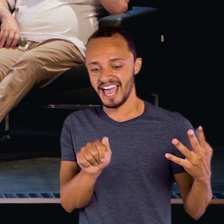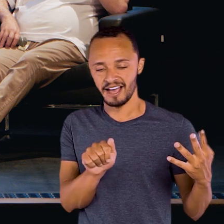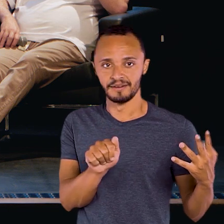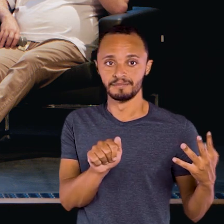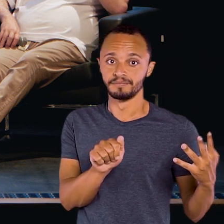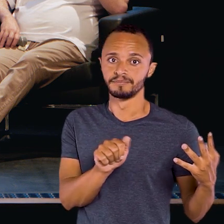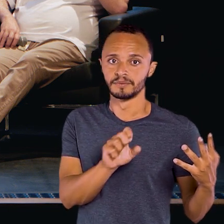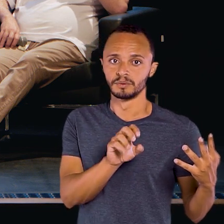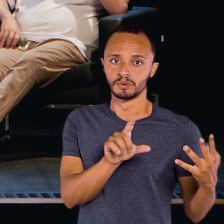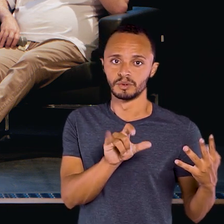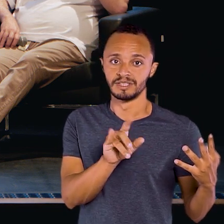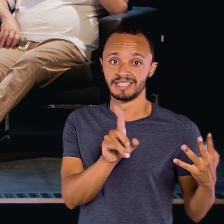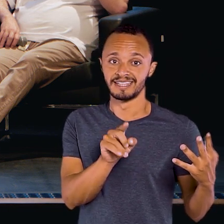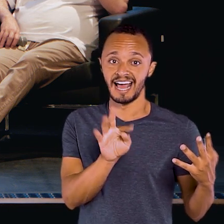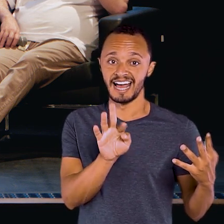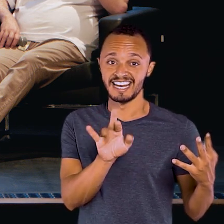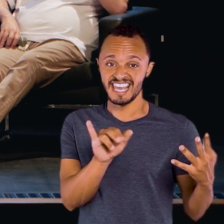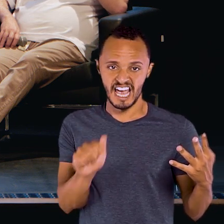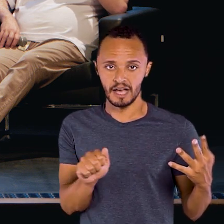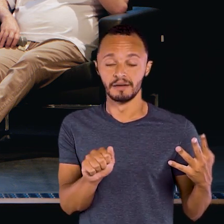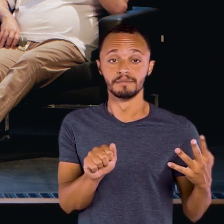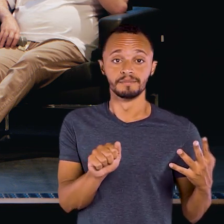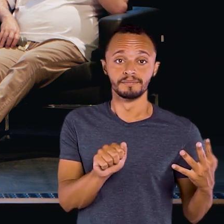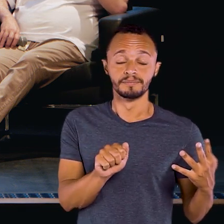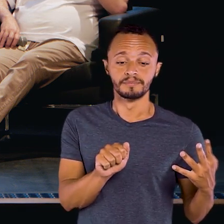Mas você faz, assim...